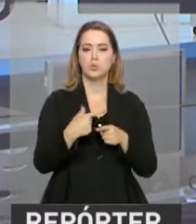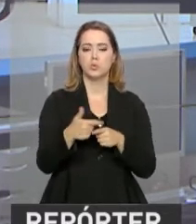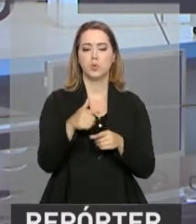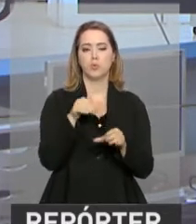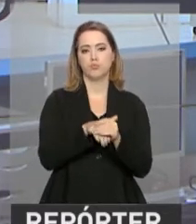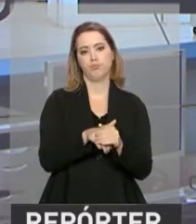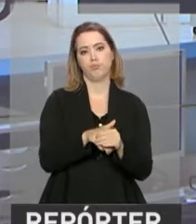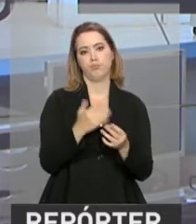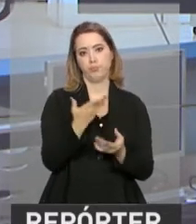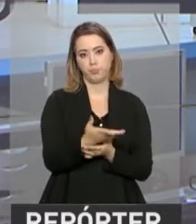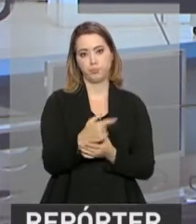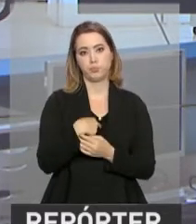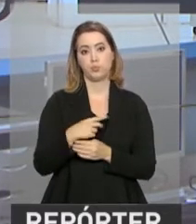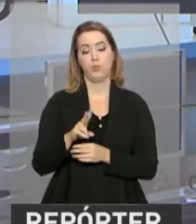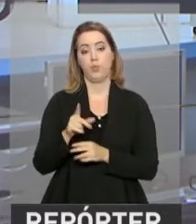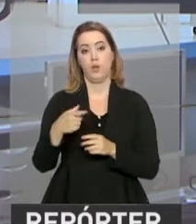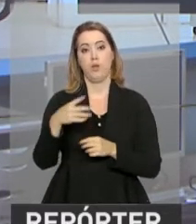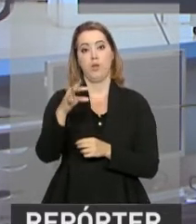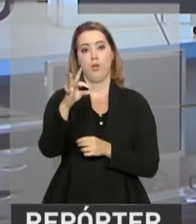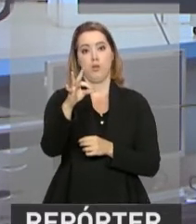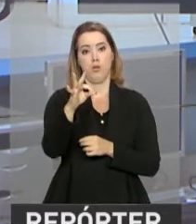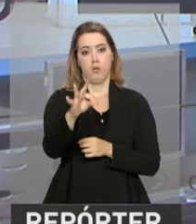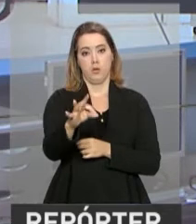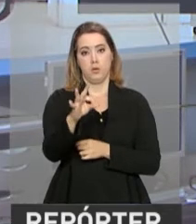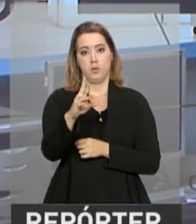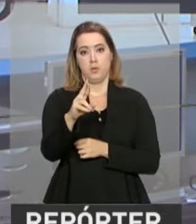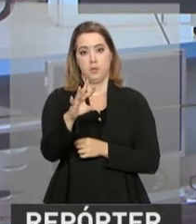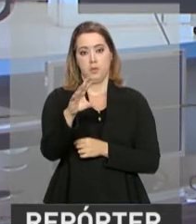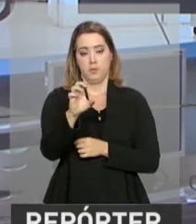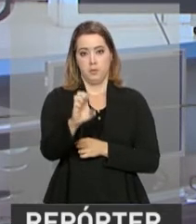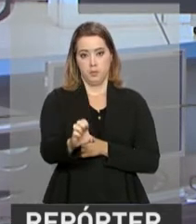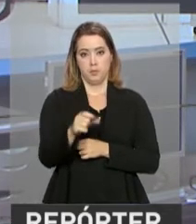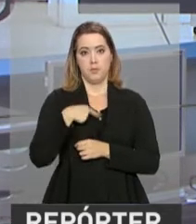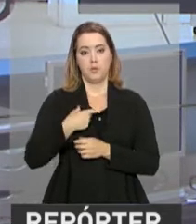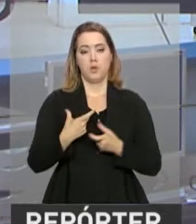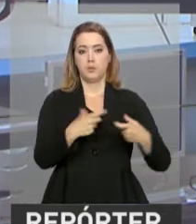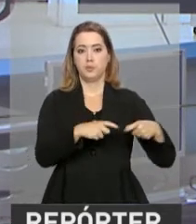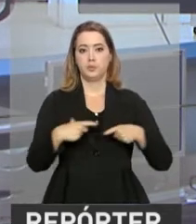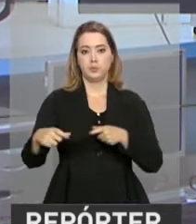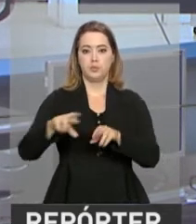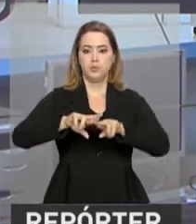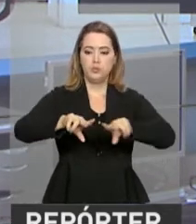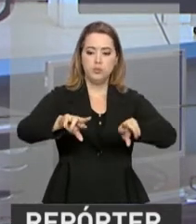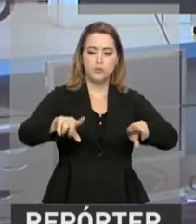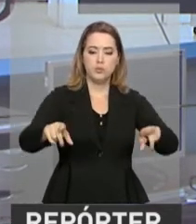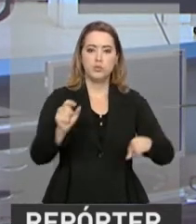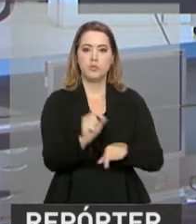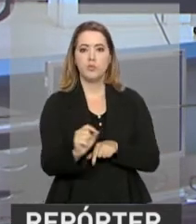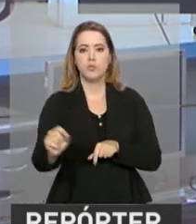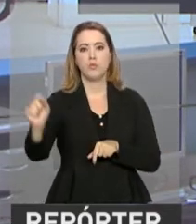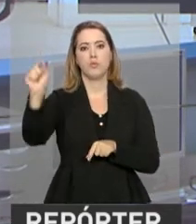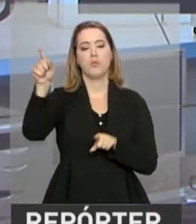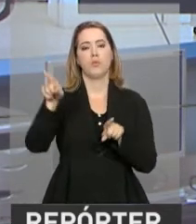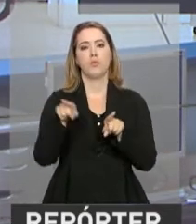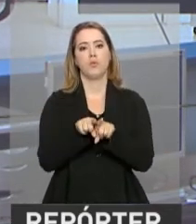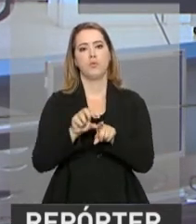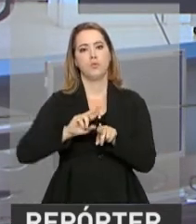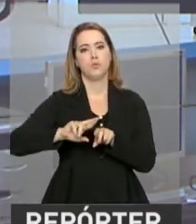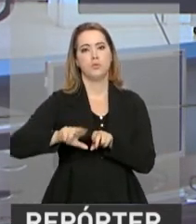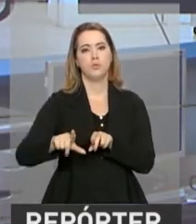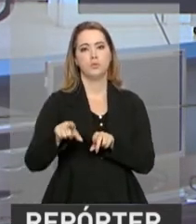as unidades dos tribunais regionais eleitorais vão ser instaladas nos aeroportos de aracaju belém cuiabá florianópolis